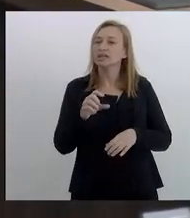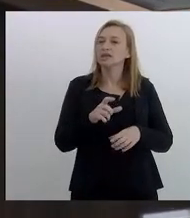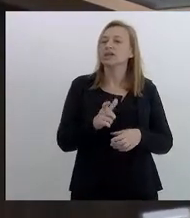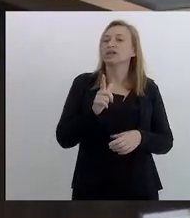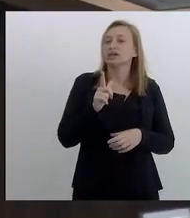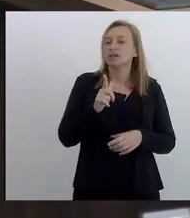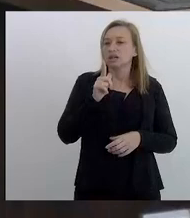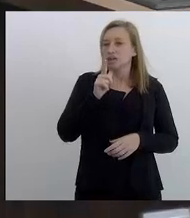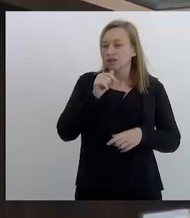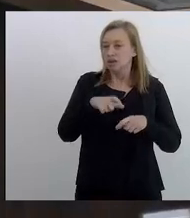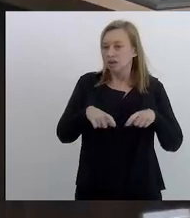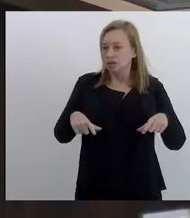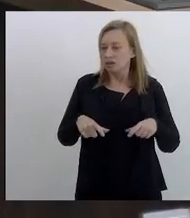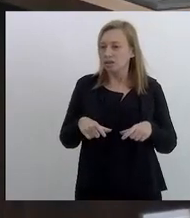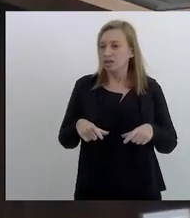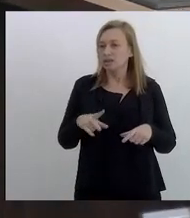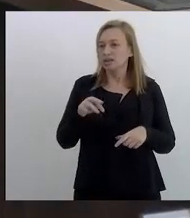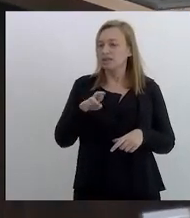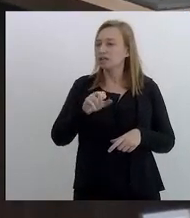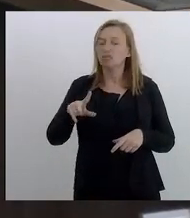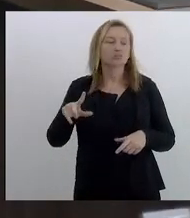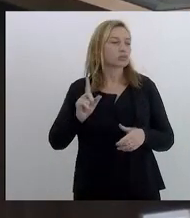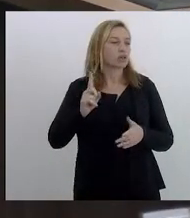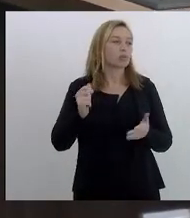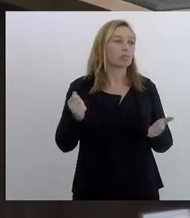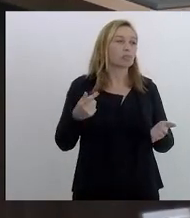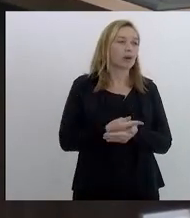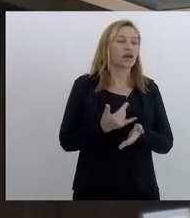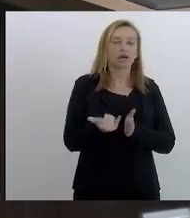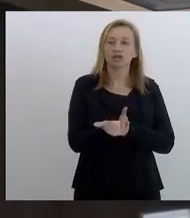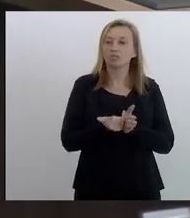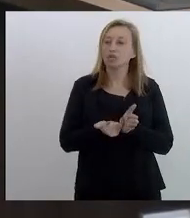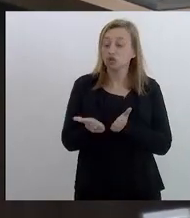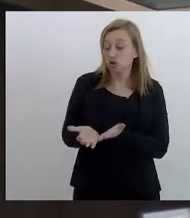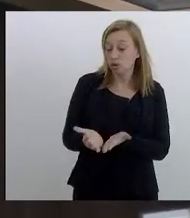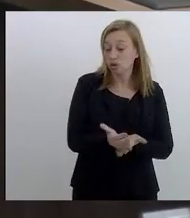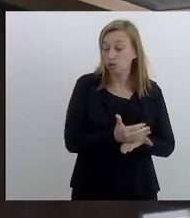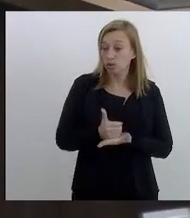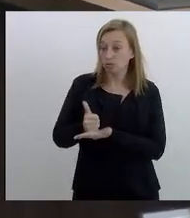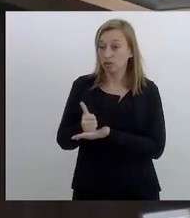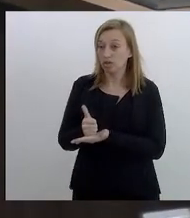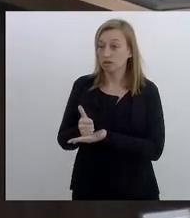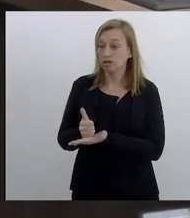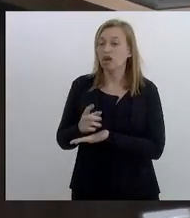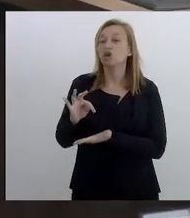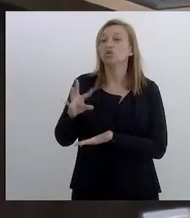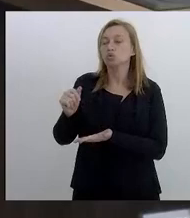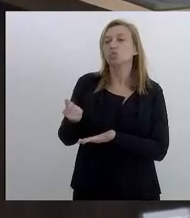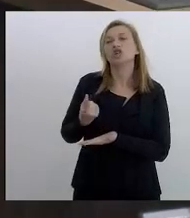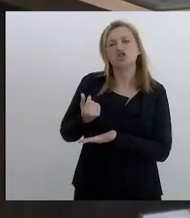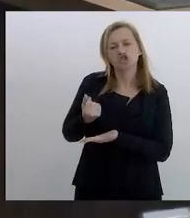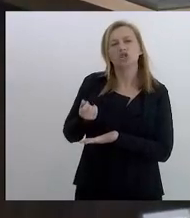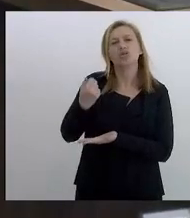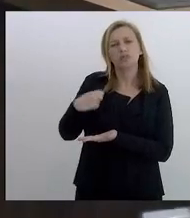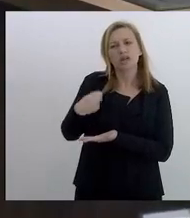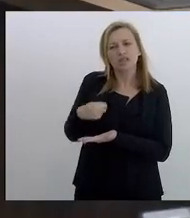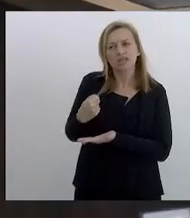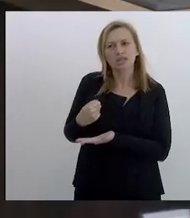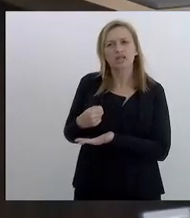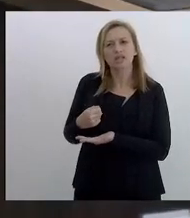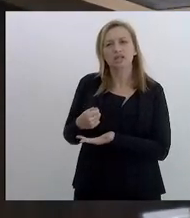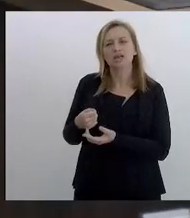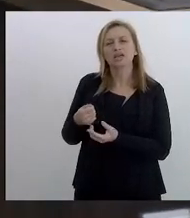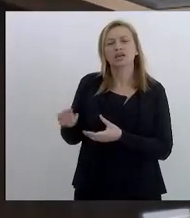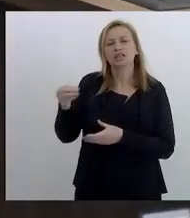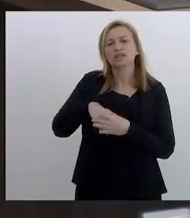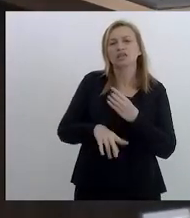o Supremo, não paga imposto de renda. Então, esse recolhimento é devido. Então, isso tudo é dinheiro que tem que estar nas discussões